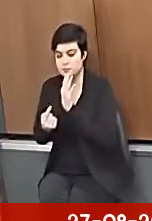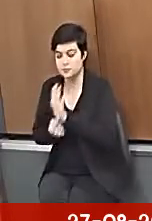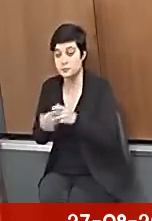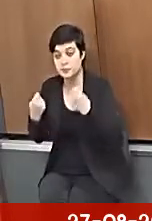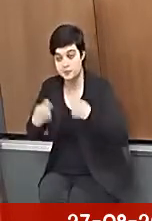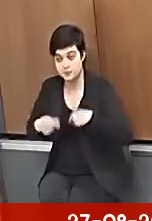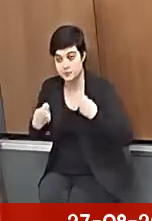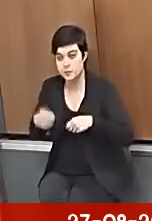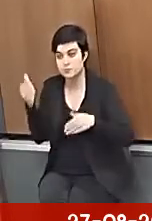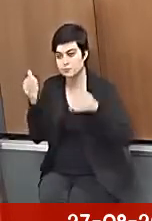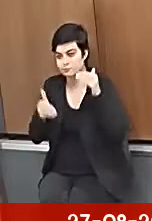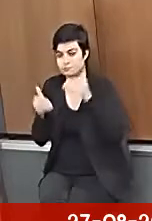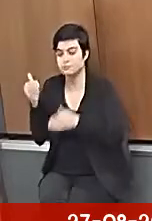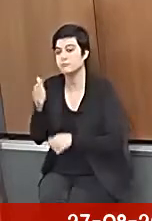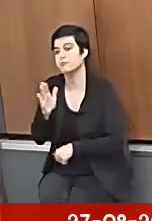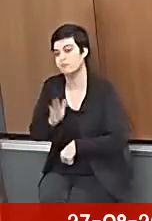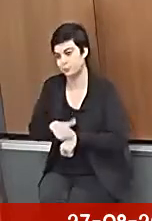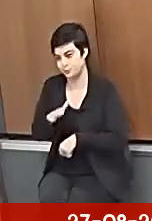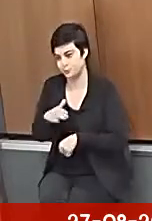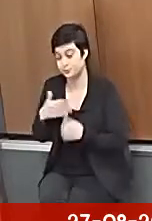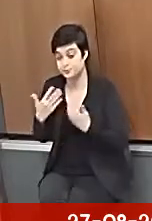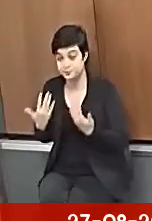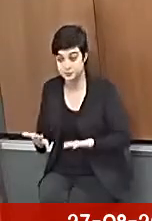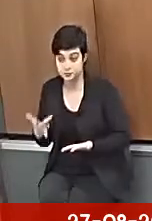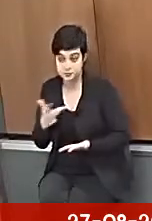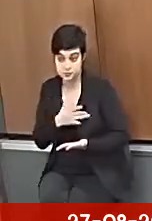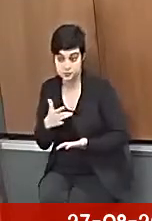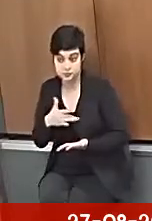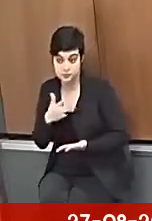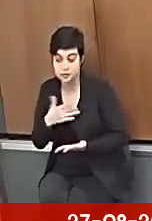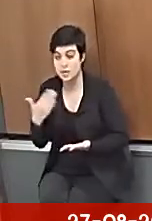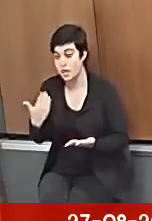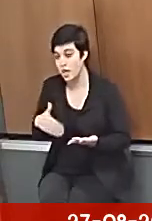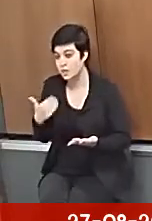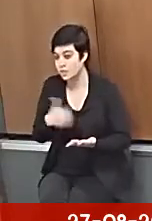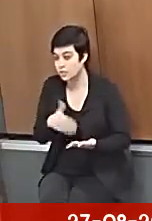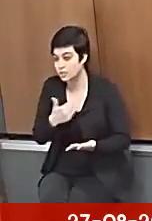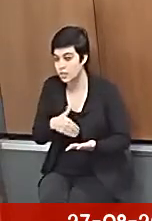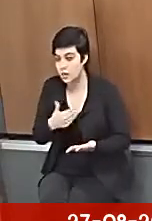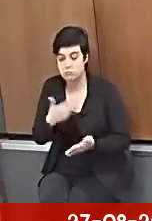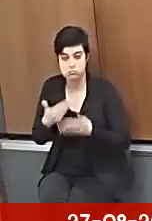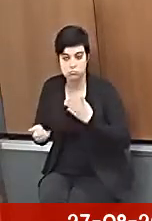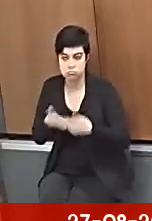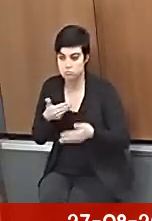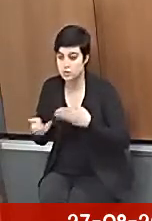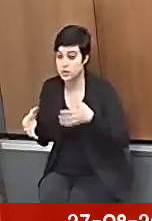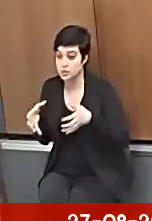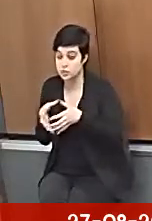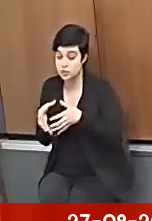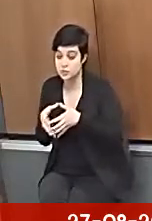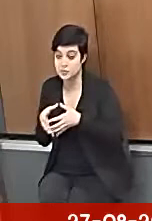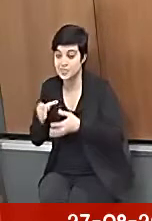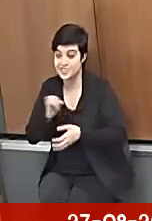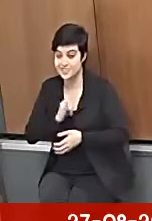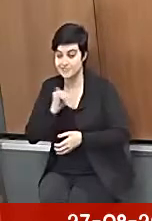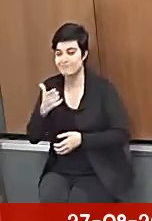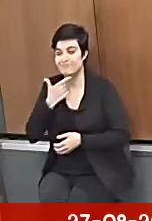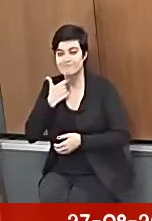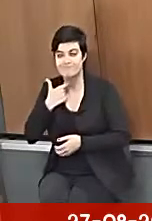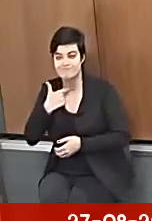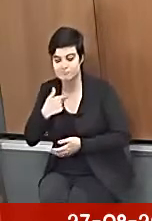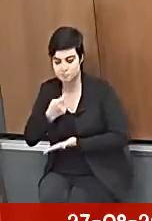está falando é isso que eu penso ó o cruzeiro atlético todos os times se estiver a determinação de